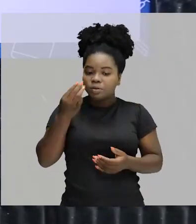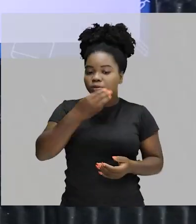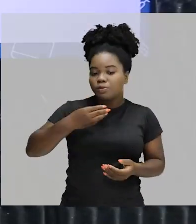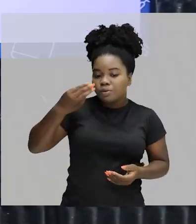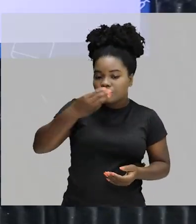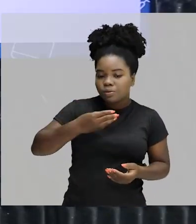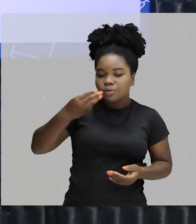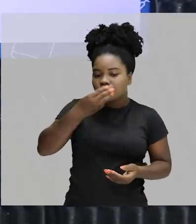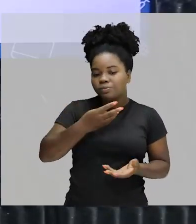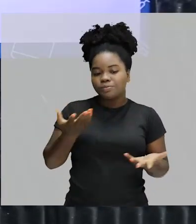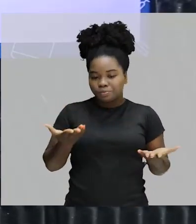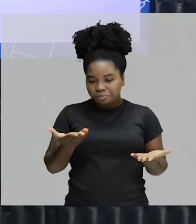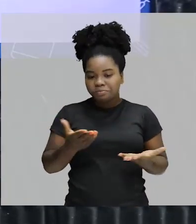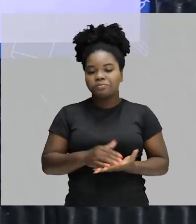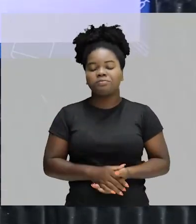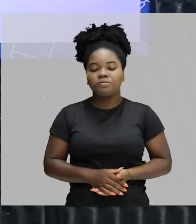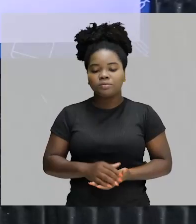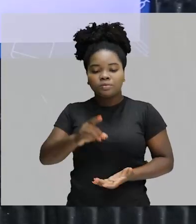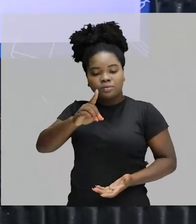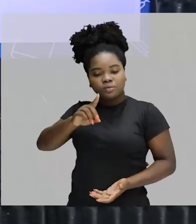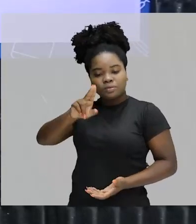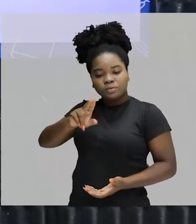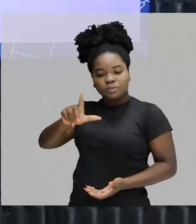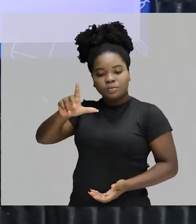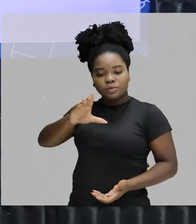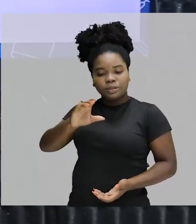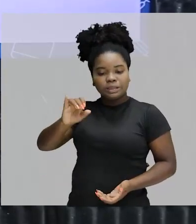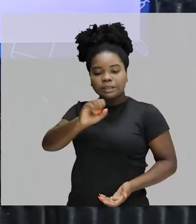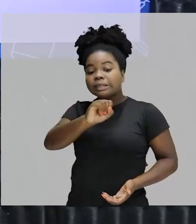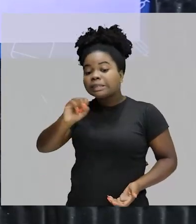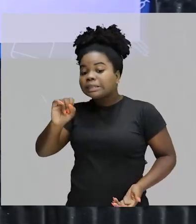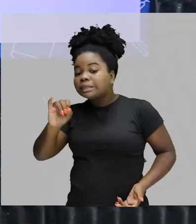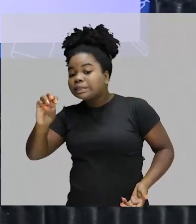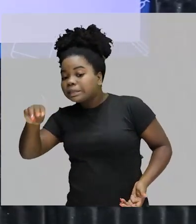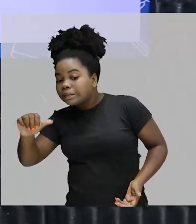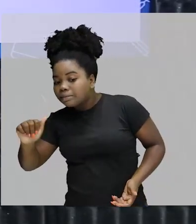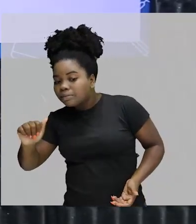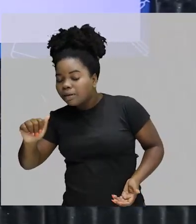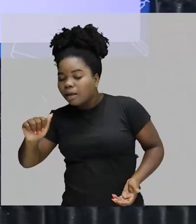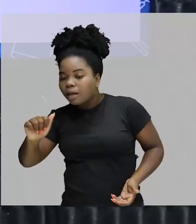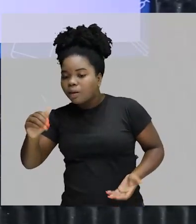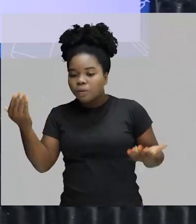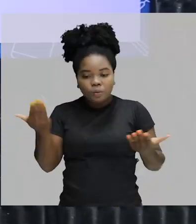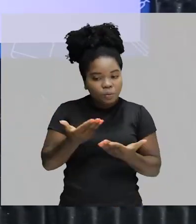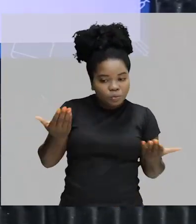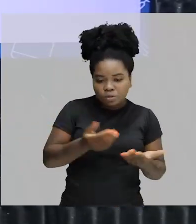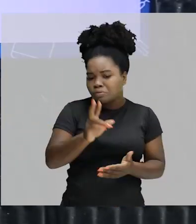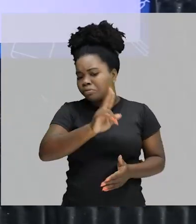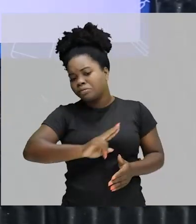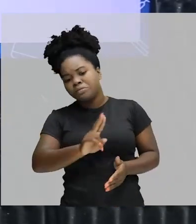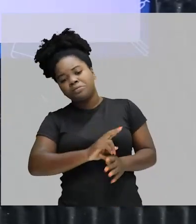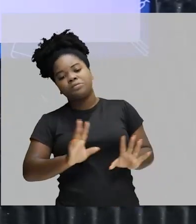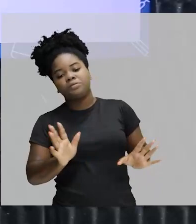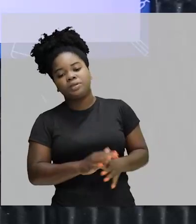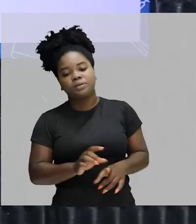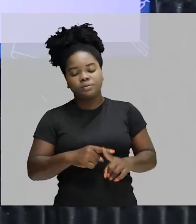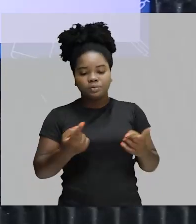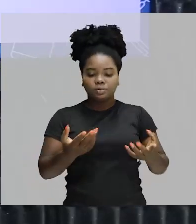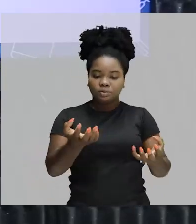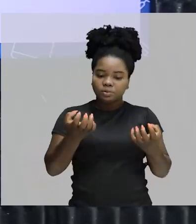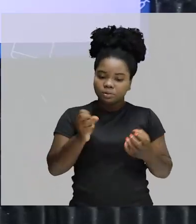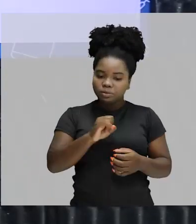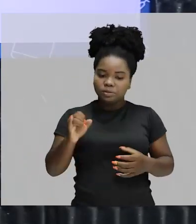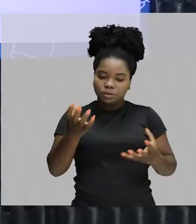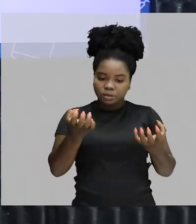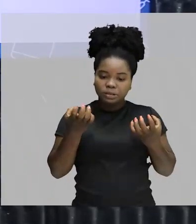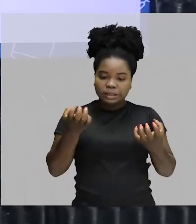falar assim, né, turma? Mas se a gente está querendo fazer uma escrita mais elaborada, uma escrita mais cuidada, mais cuidadosa, a gente acaba utilizando